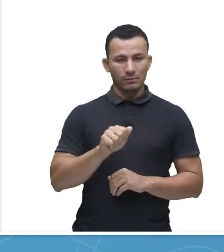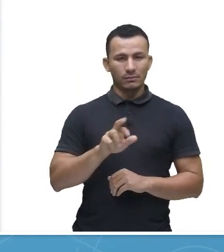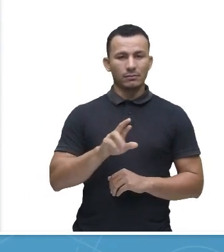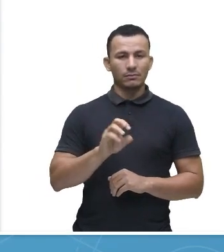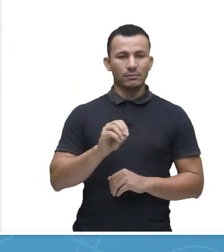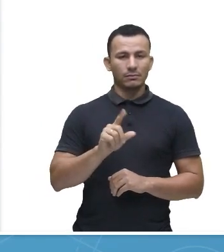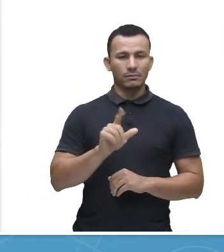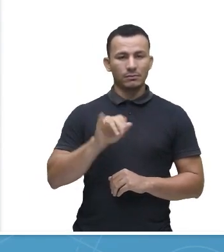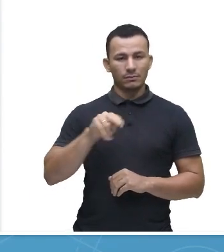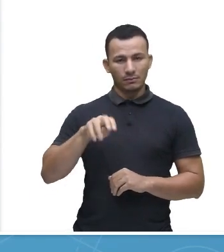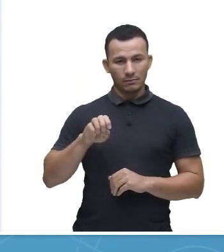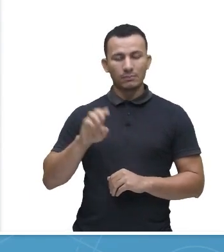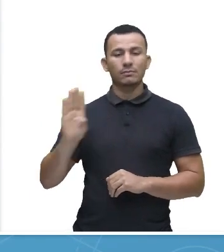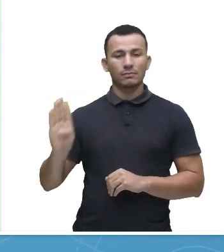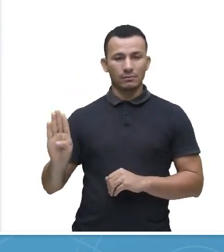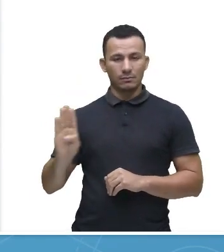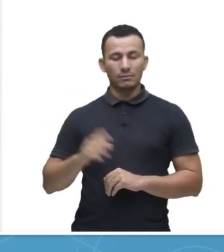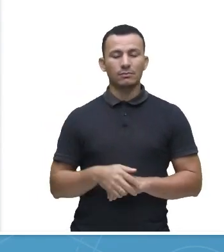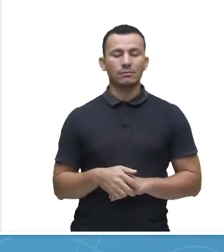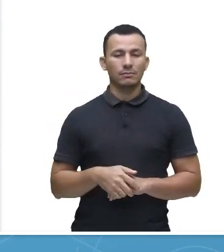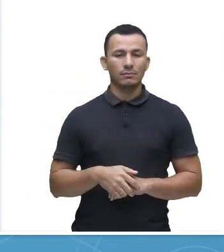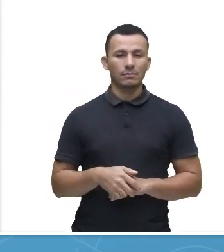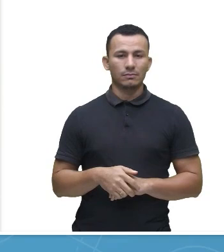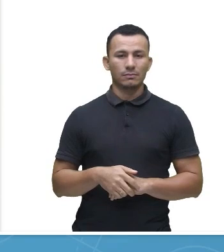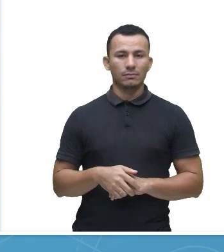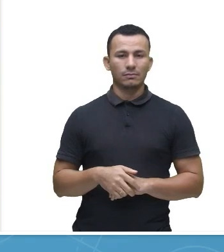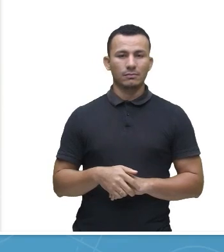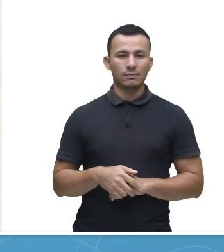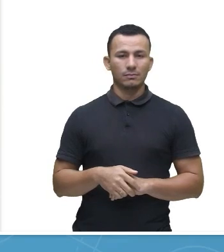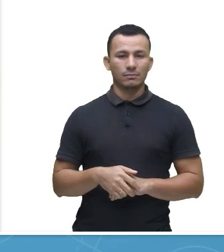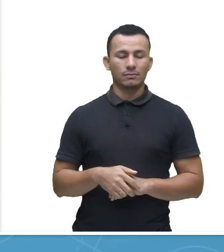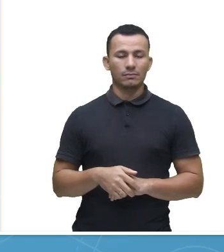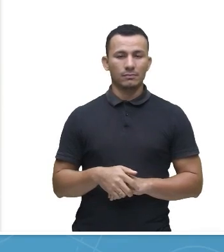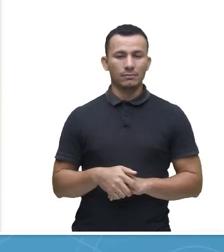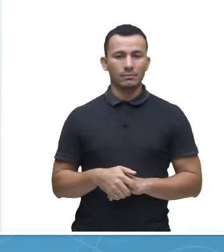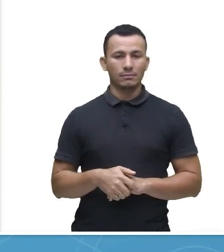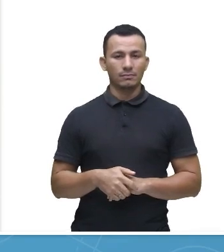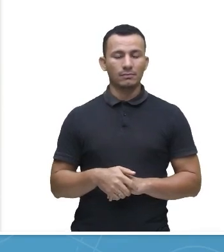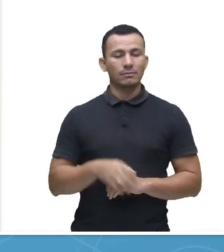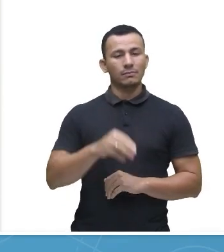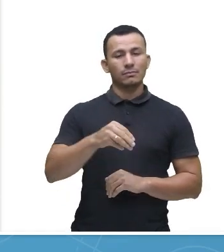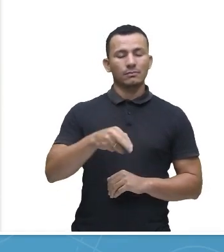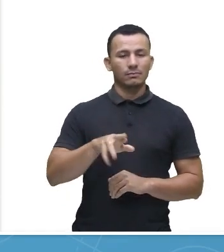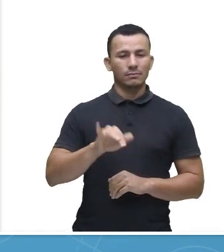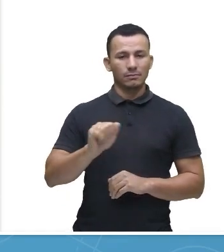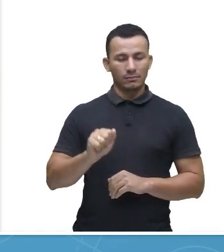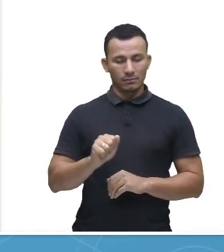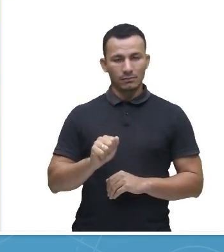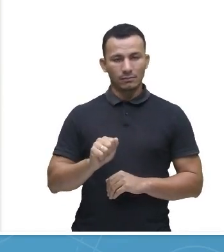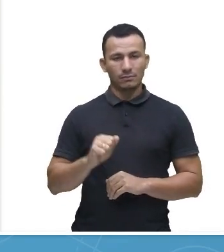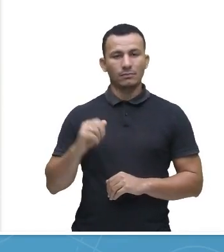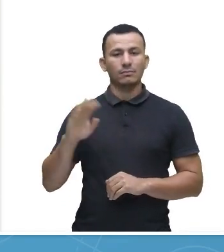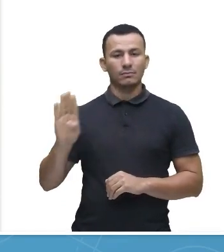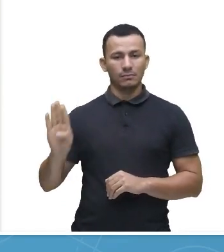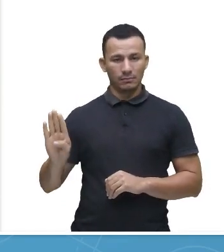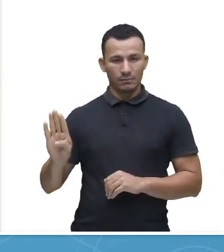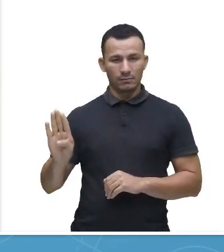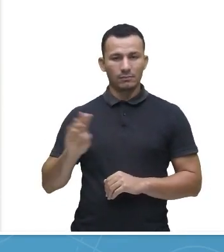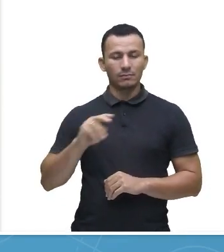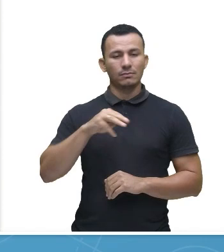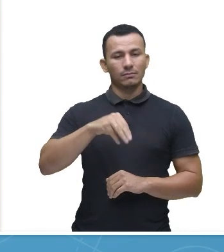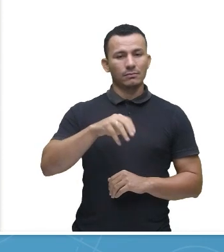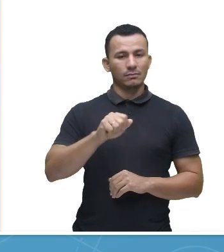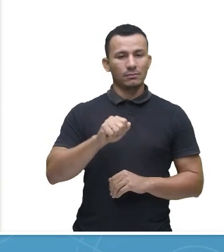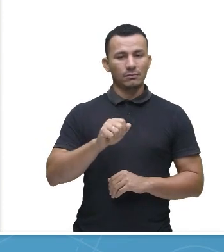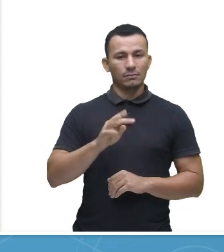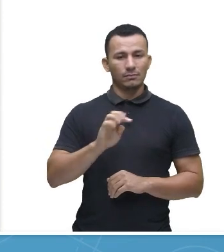Caroline, letra B. Olha aí, Caroline, não pulei, viu? Maria Isabel, letra B.